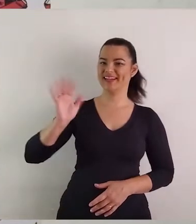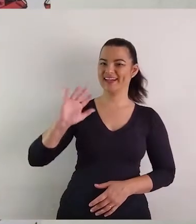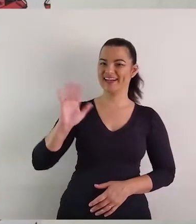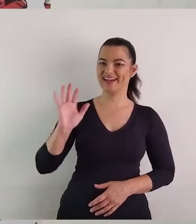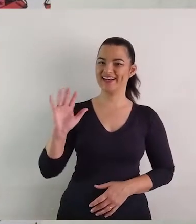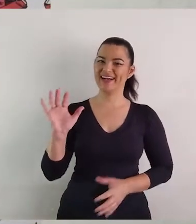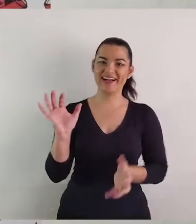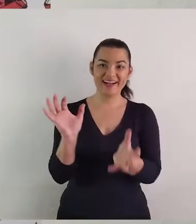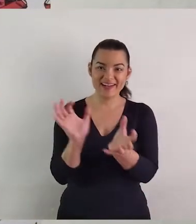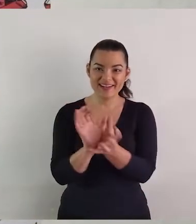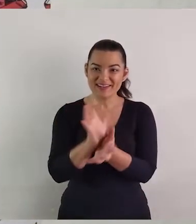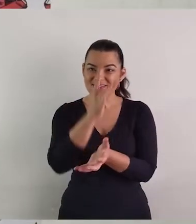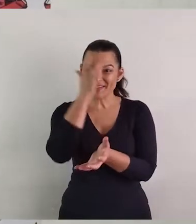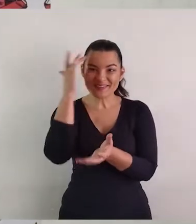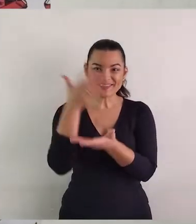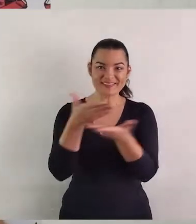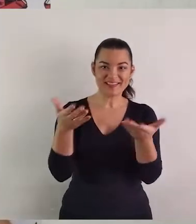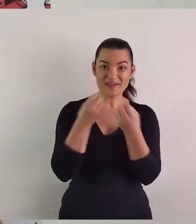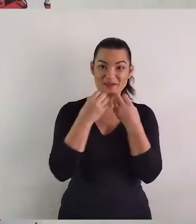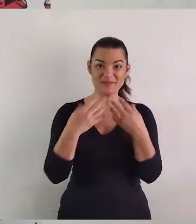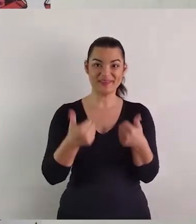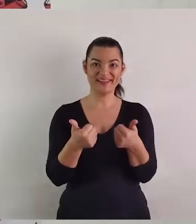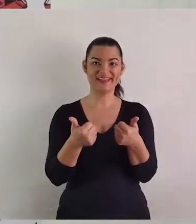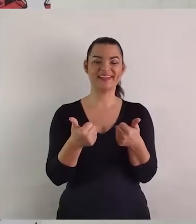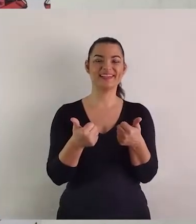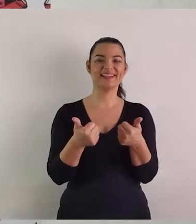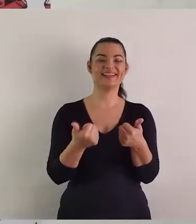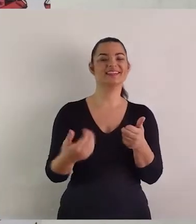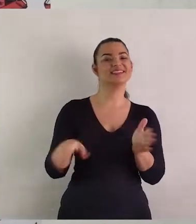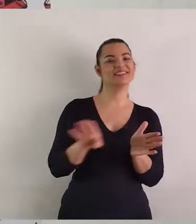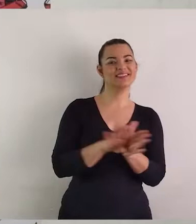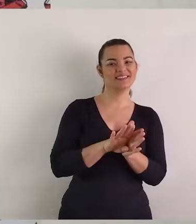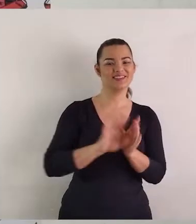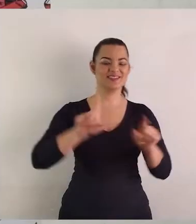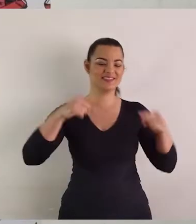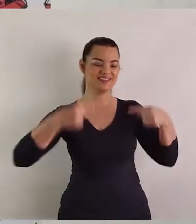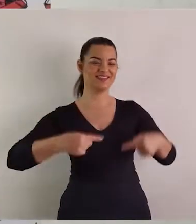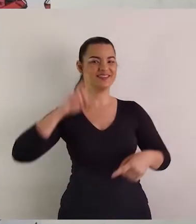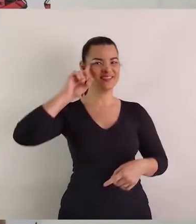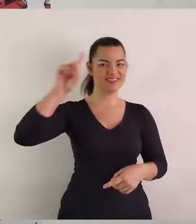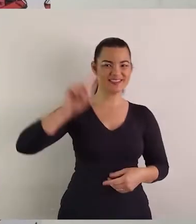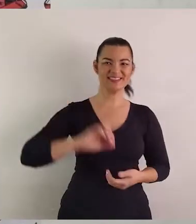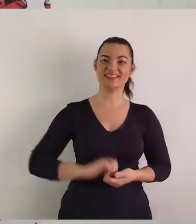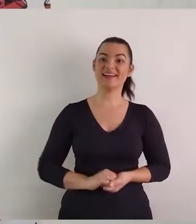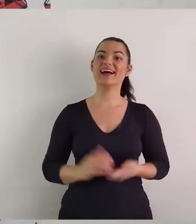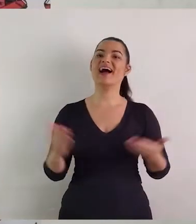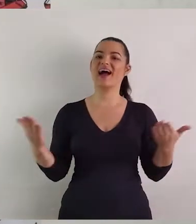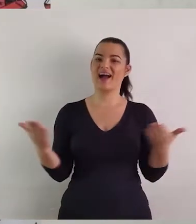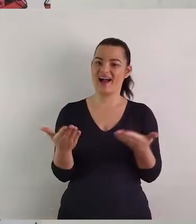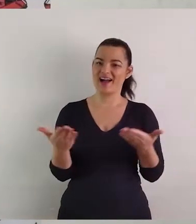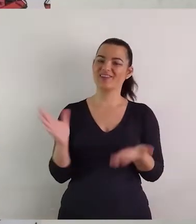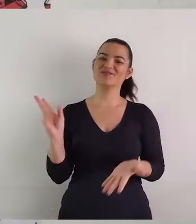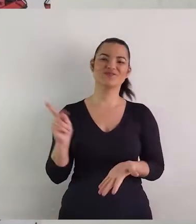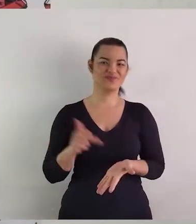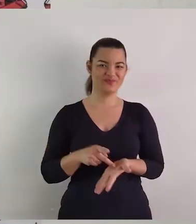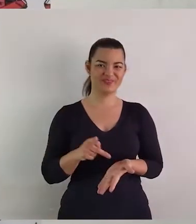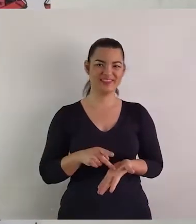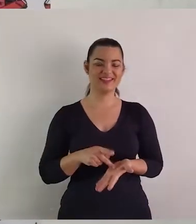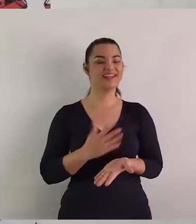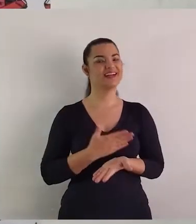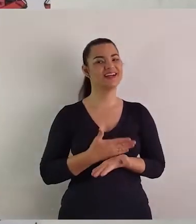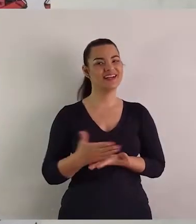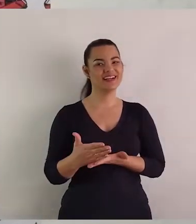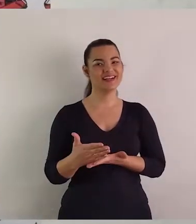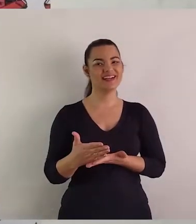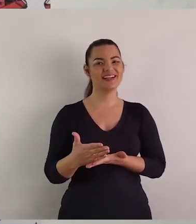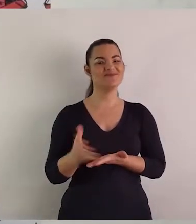Olá pessoal, tudo bem? Chegamos no desafio do dia e agora sim vamos